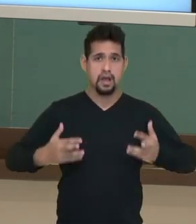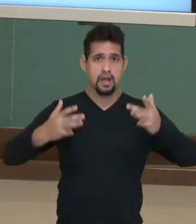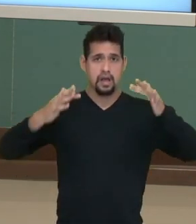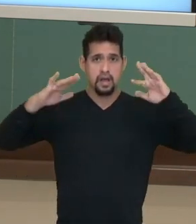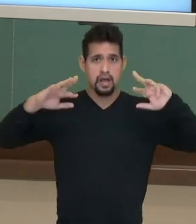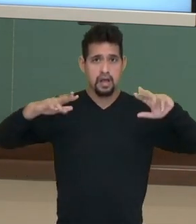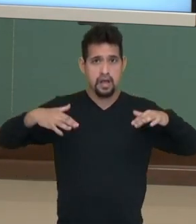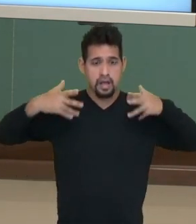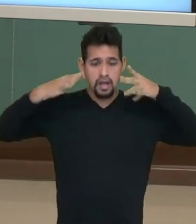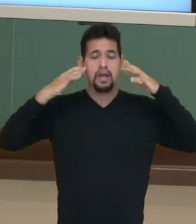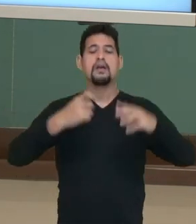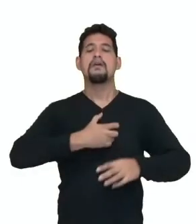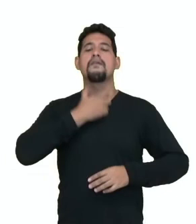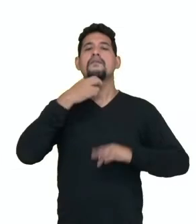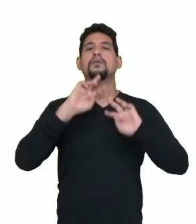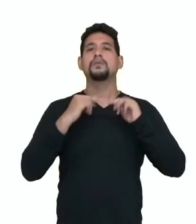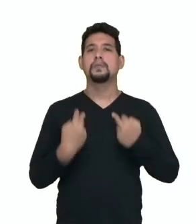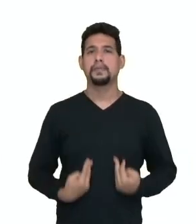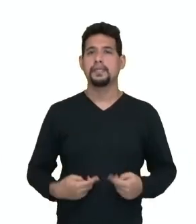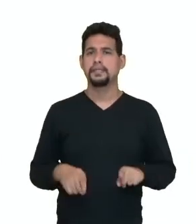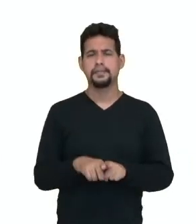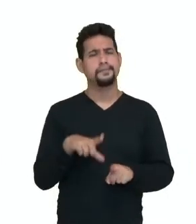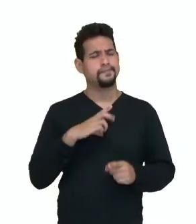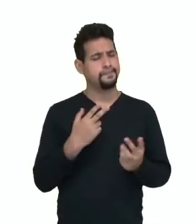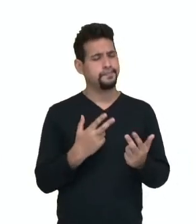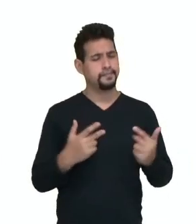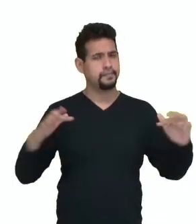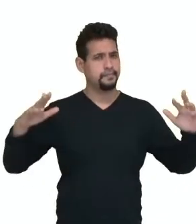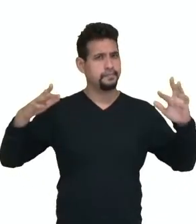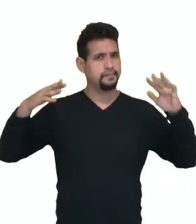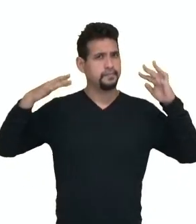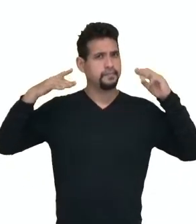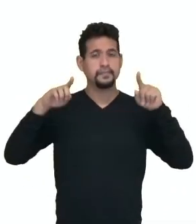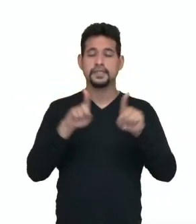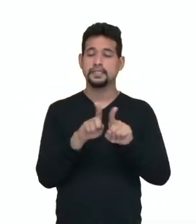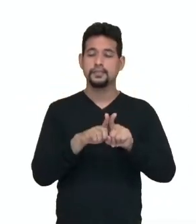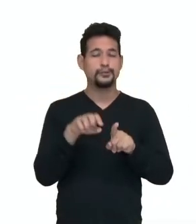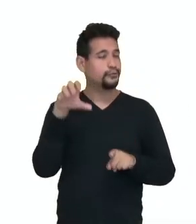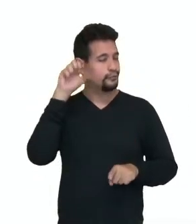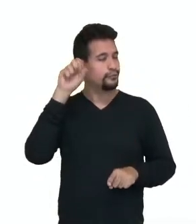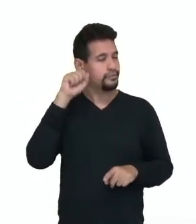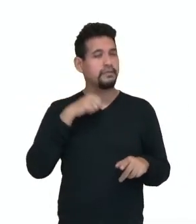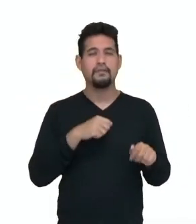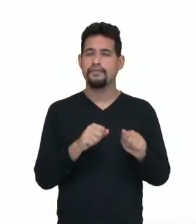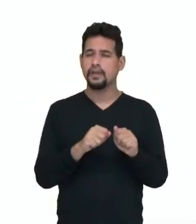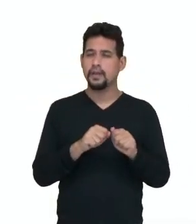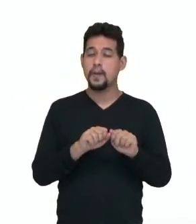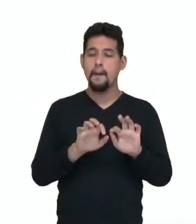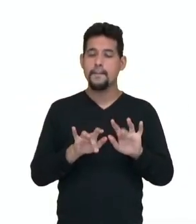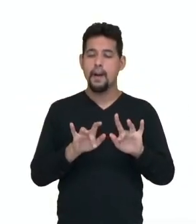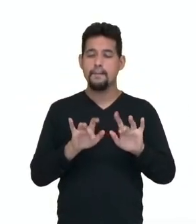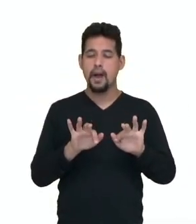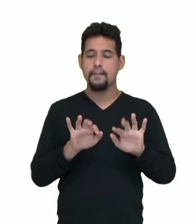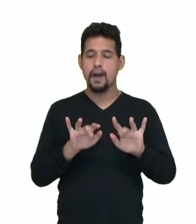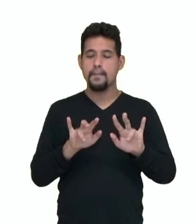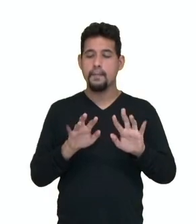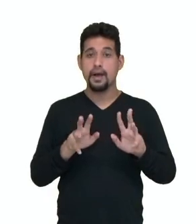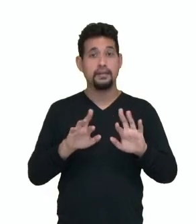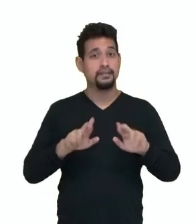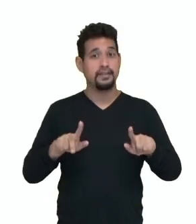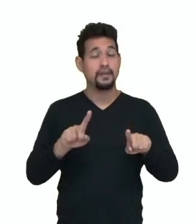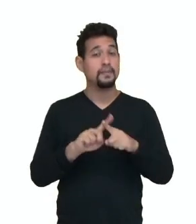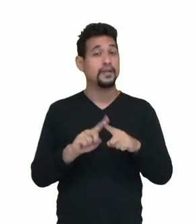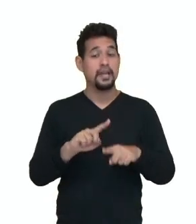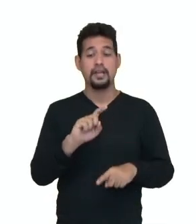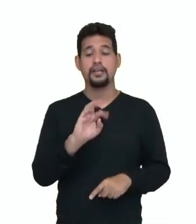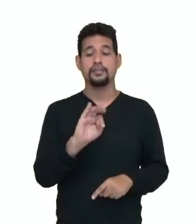a voz humana, por mais que ela tenha a mesma frequência com o som produzido pelo piano, mas os sons são diferentes porque os timbres